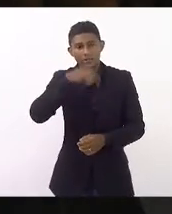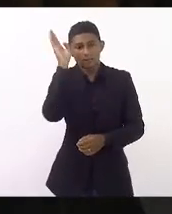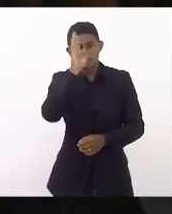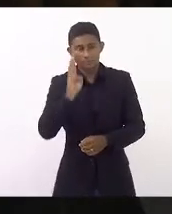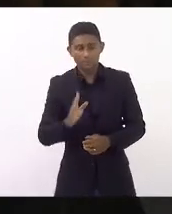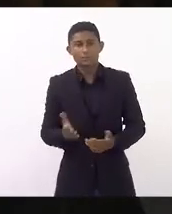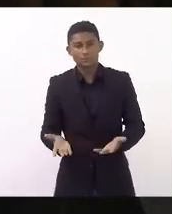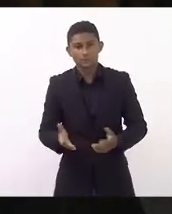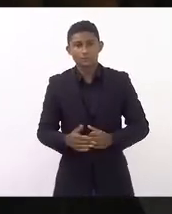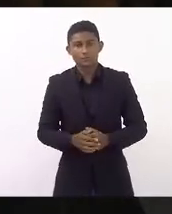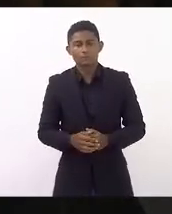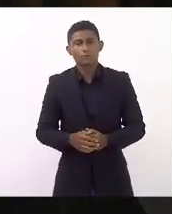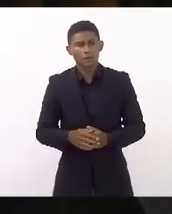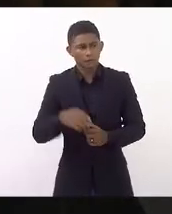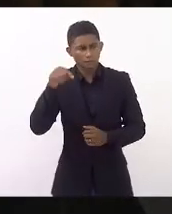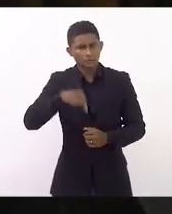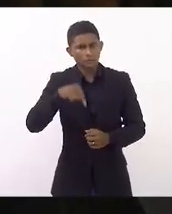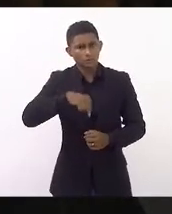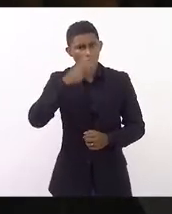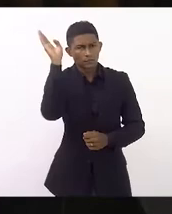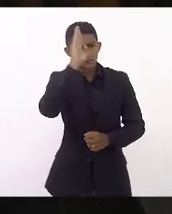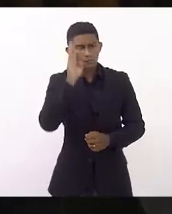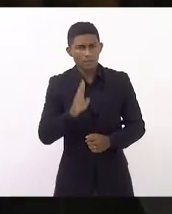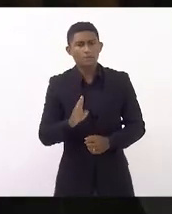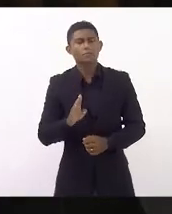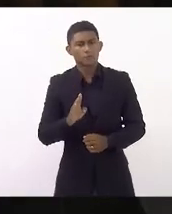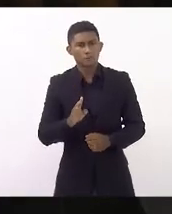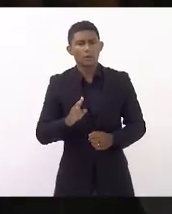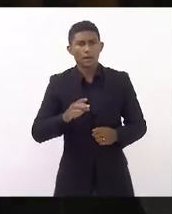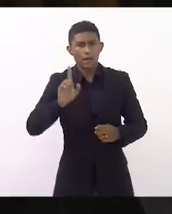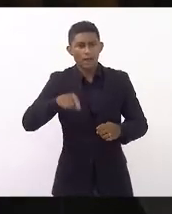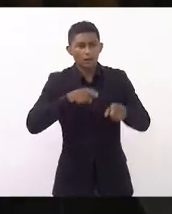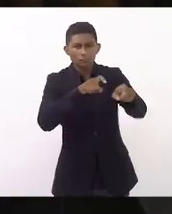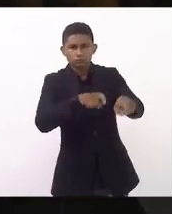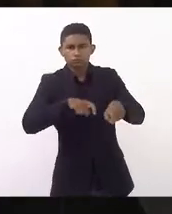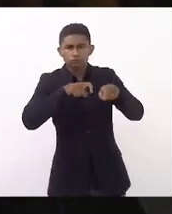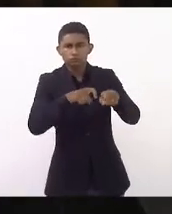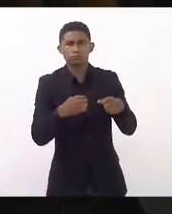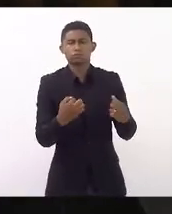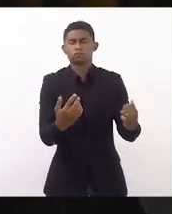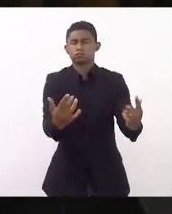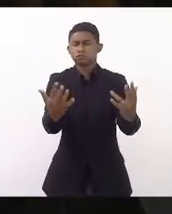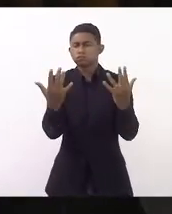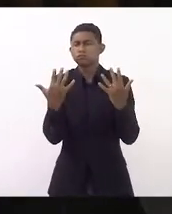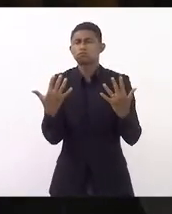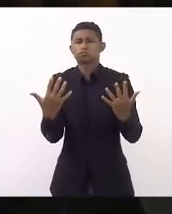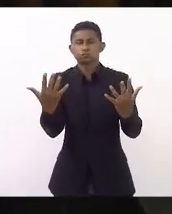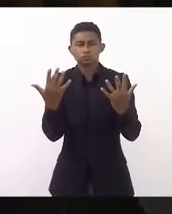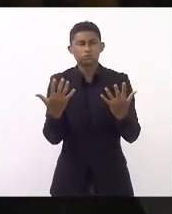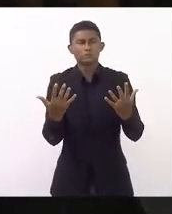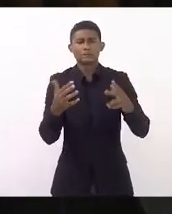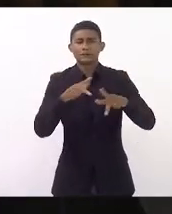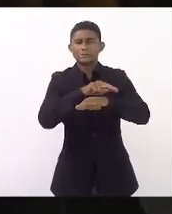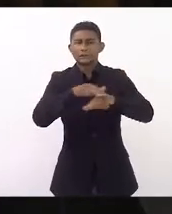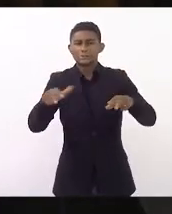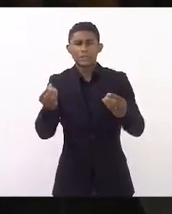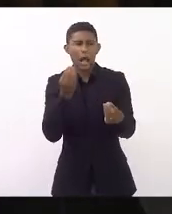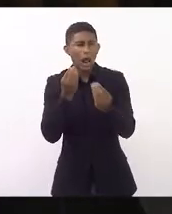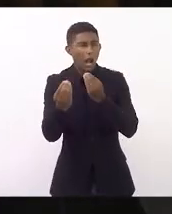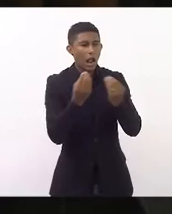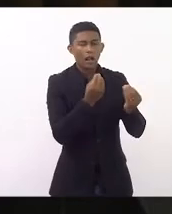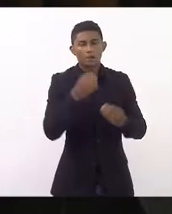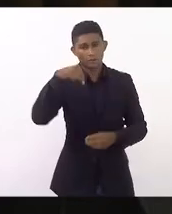é um dos maiores produtores agrícolas do mundo. Então, o projeto ele busca instituir uma